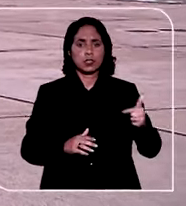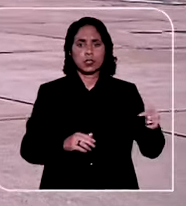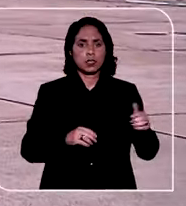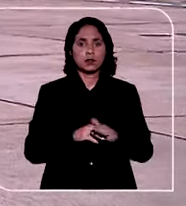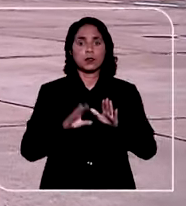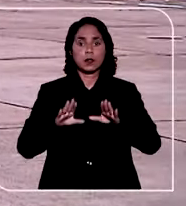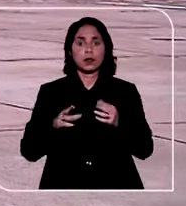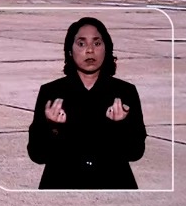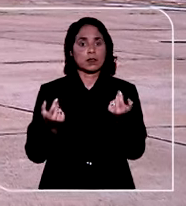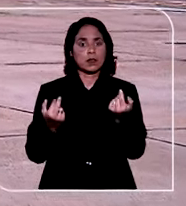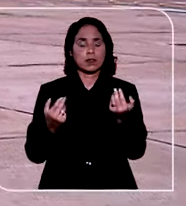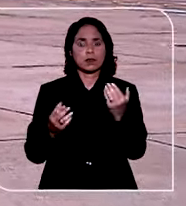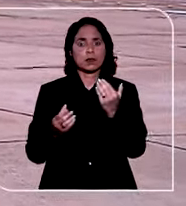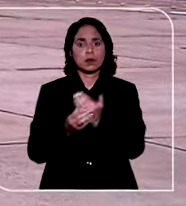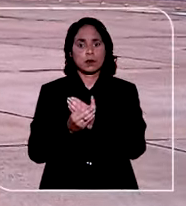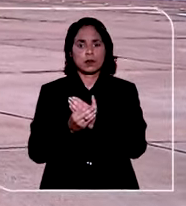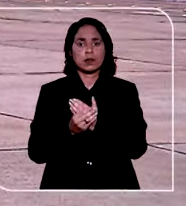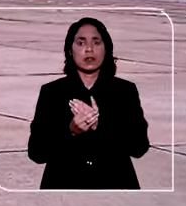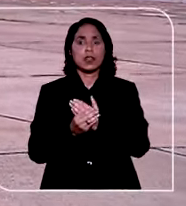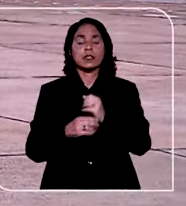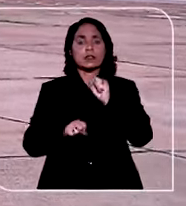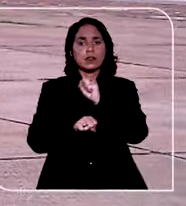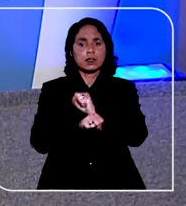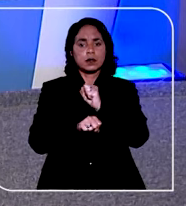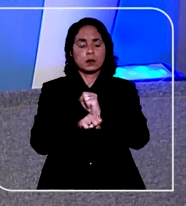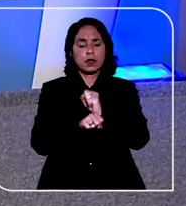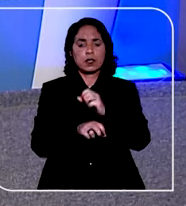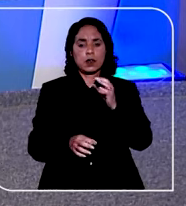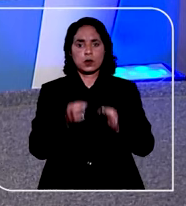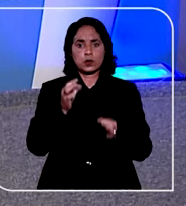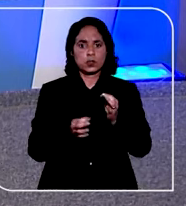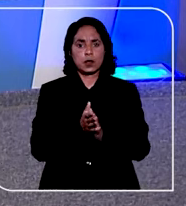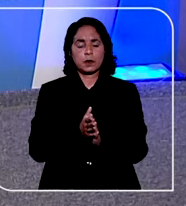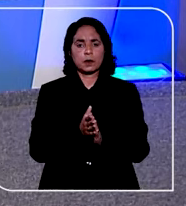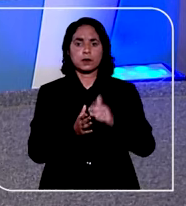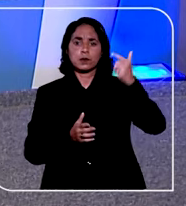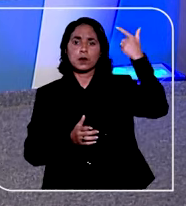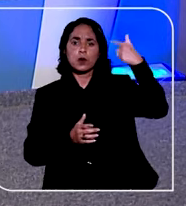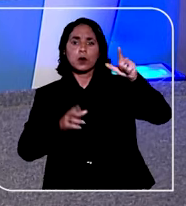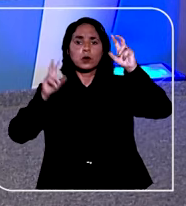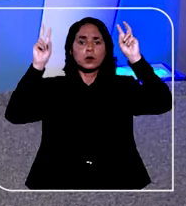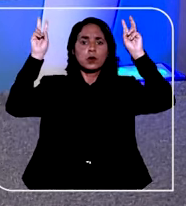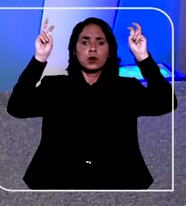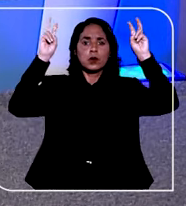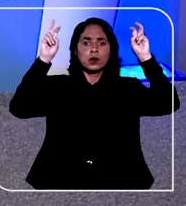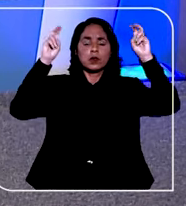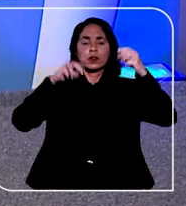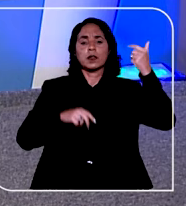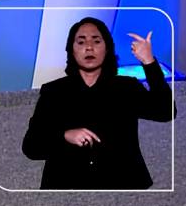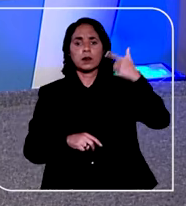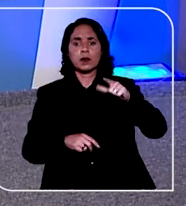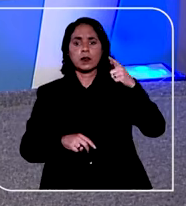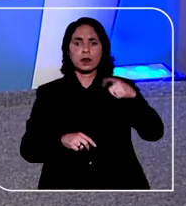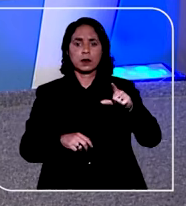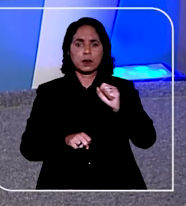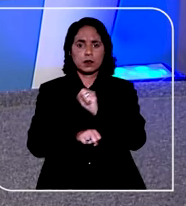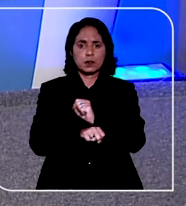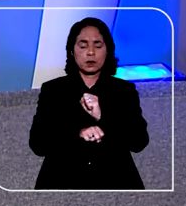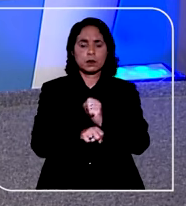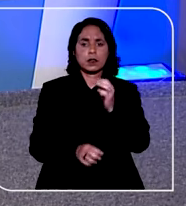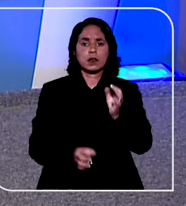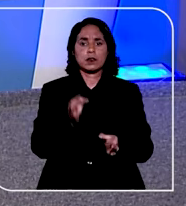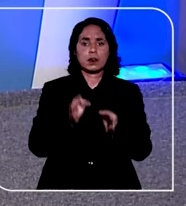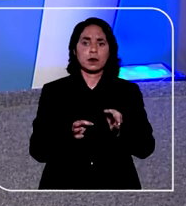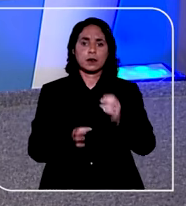da mesma questão até o julgamento do repetitivo outro tema repetitivo na fila de julgamentos vai decidir se a